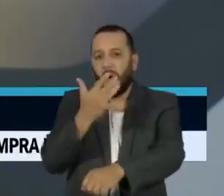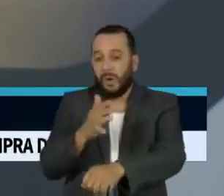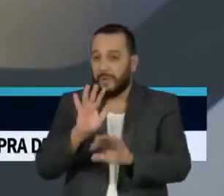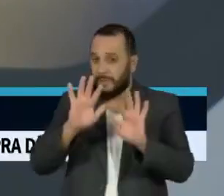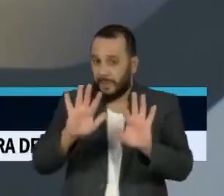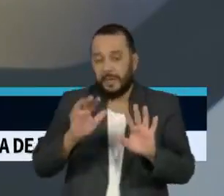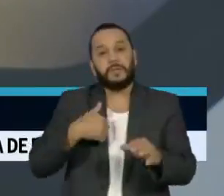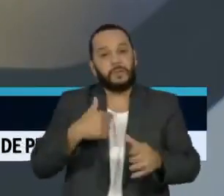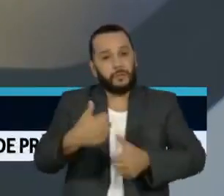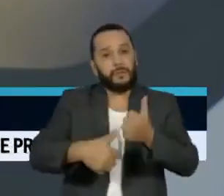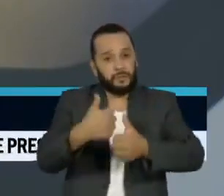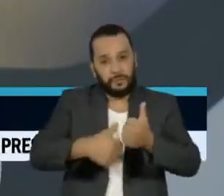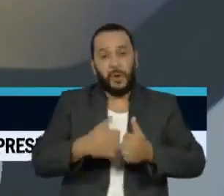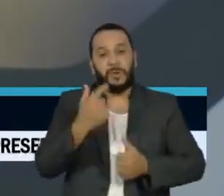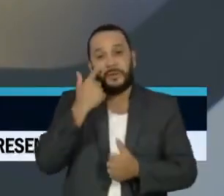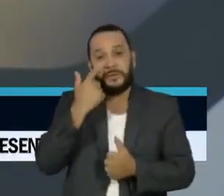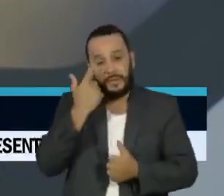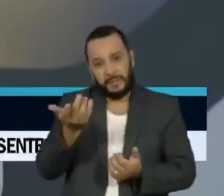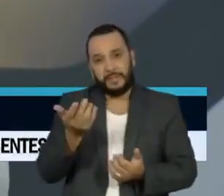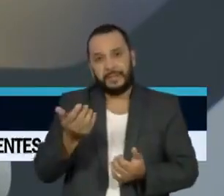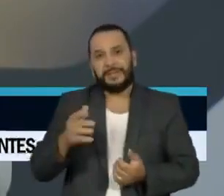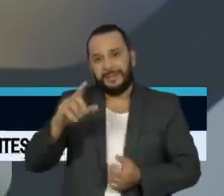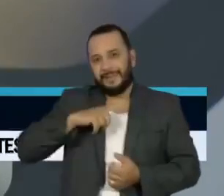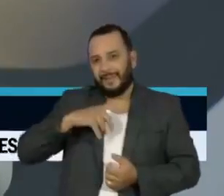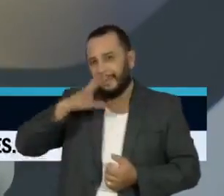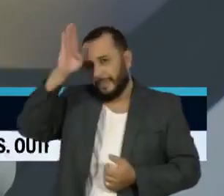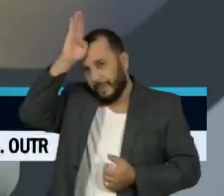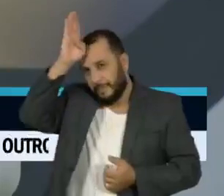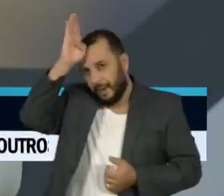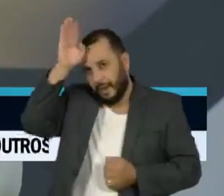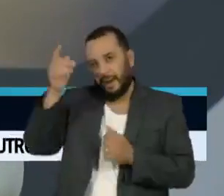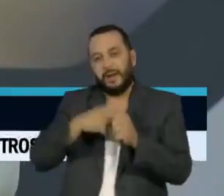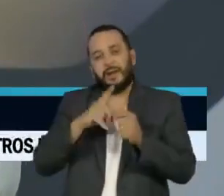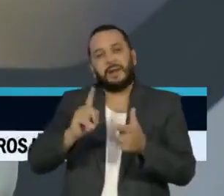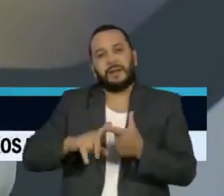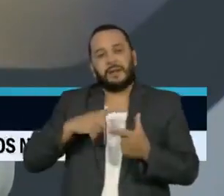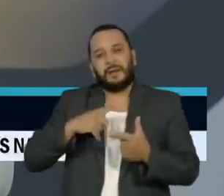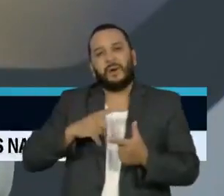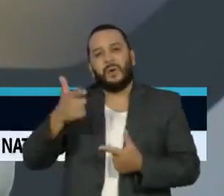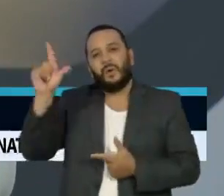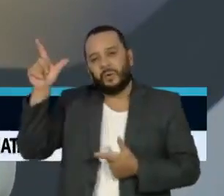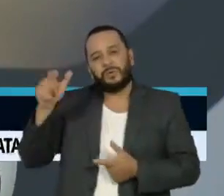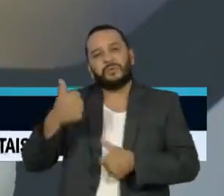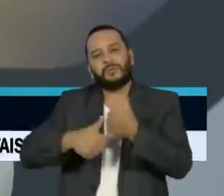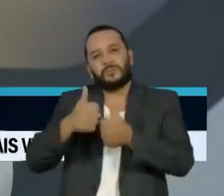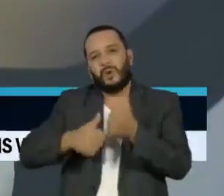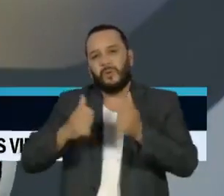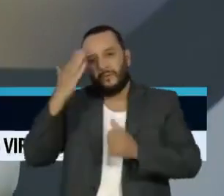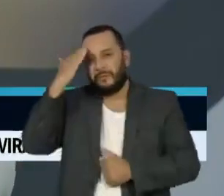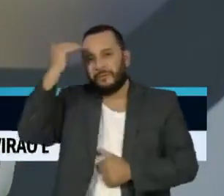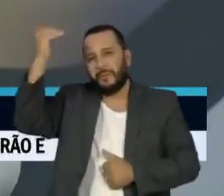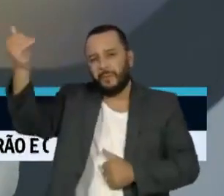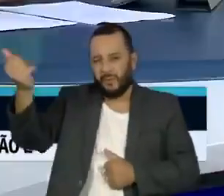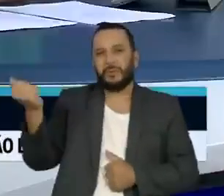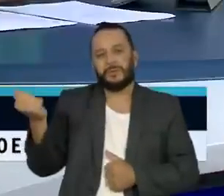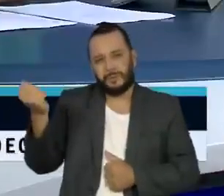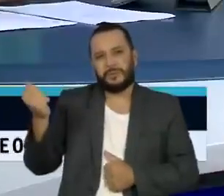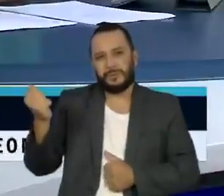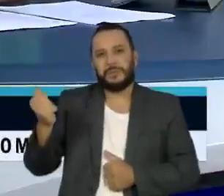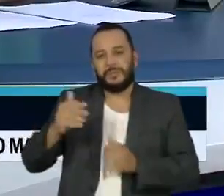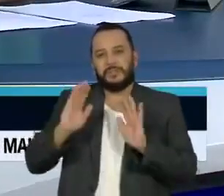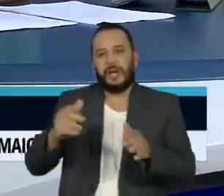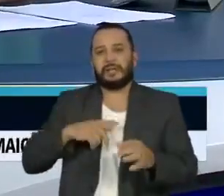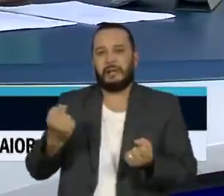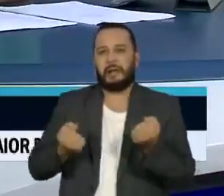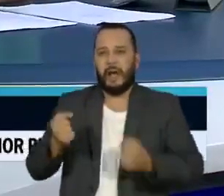espaço muito qualificado para a gente ver isso É você viu que Neymar que todos os grandes jogadores brasileiros quando chegam com seus